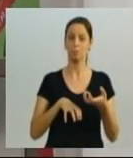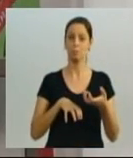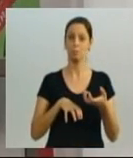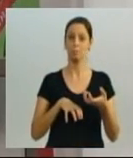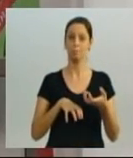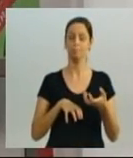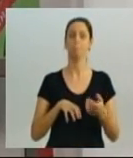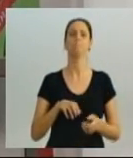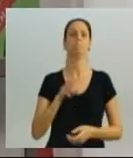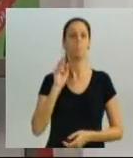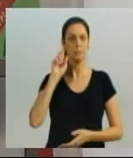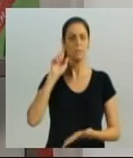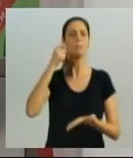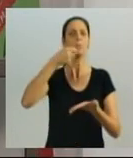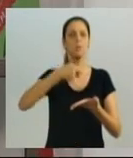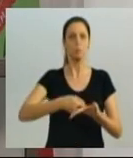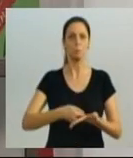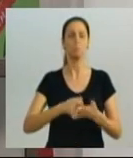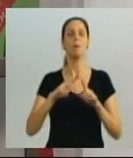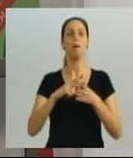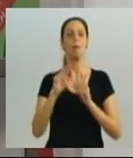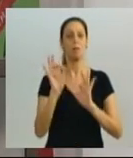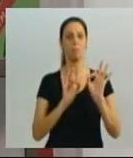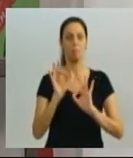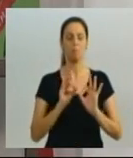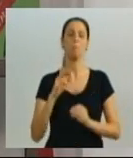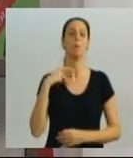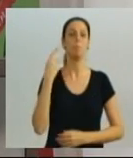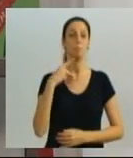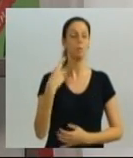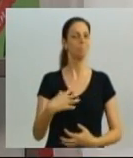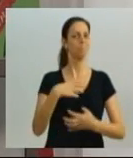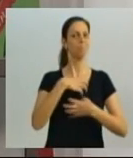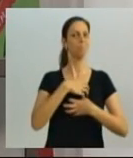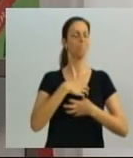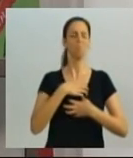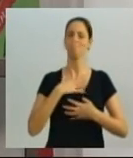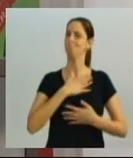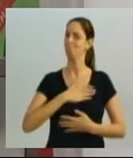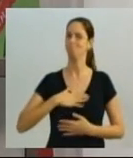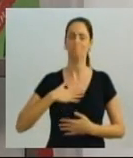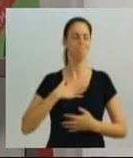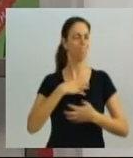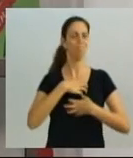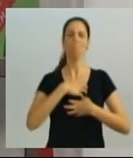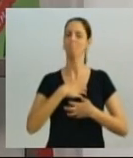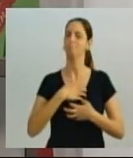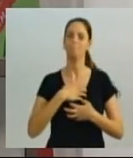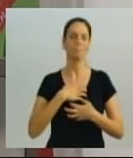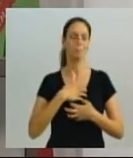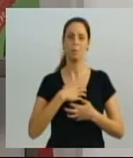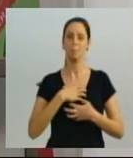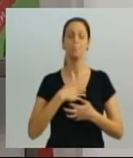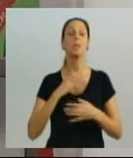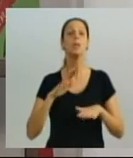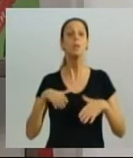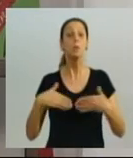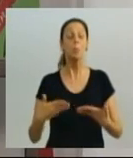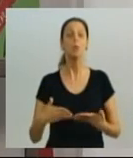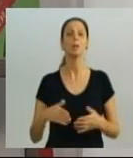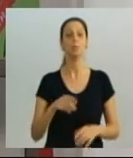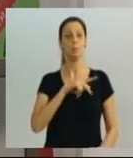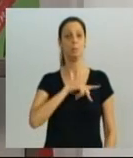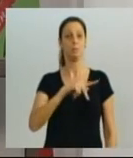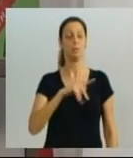bateu o martelo na reforma política, não me senti nada satisfeito. Quando a presidenta